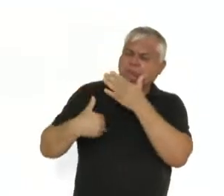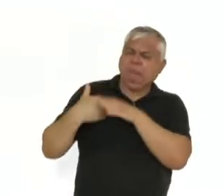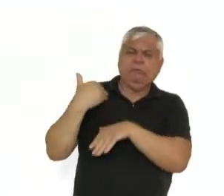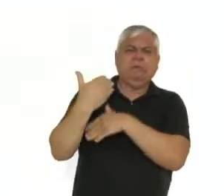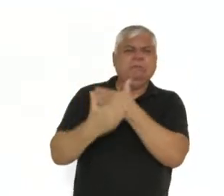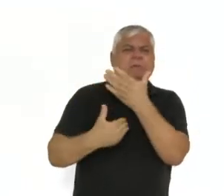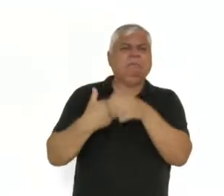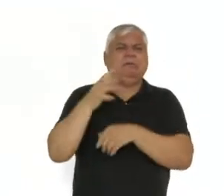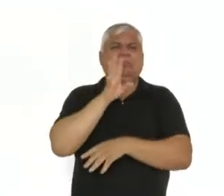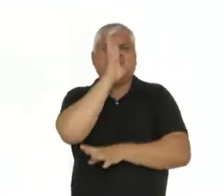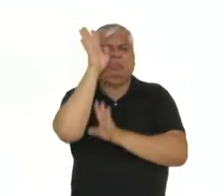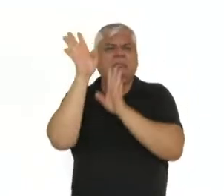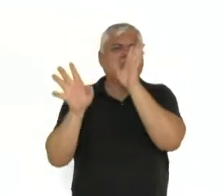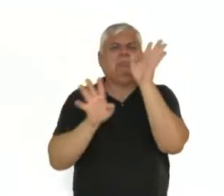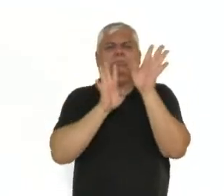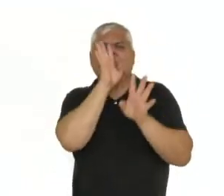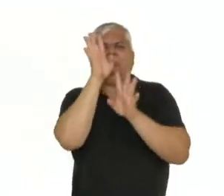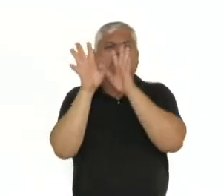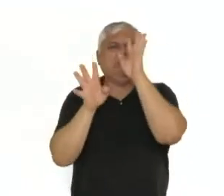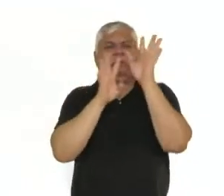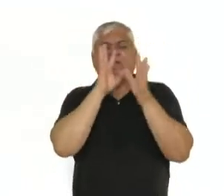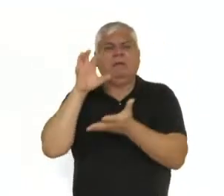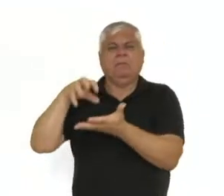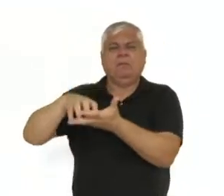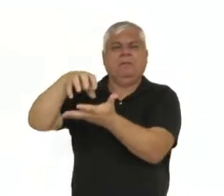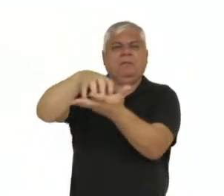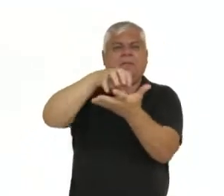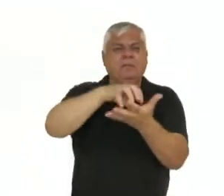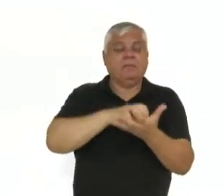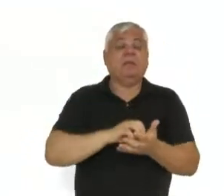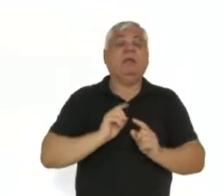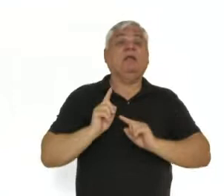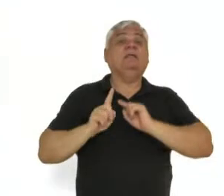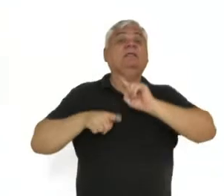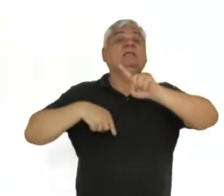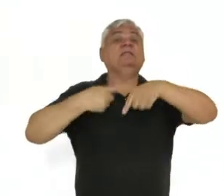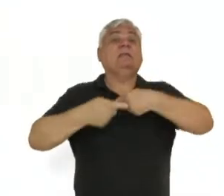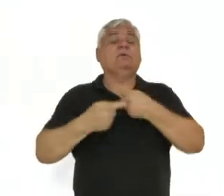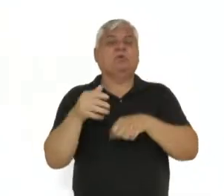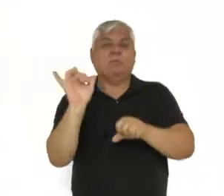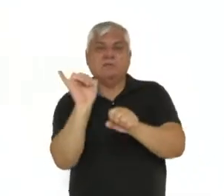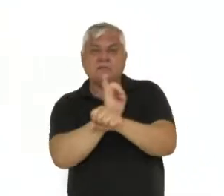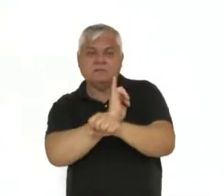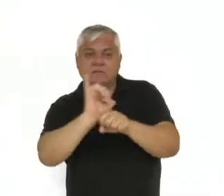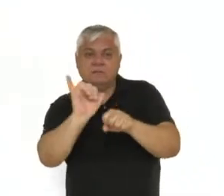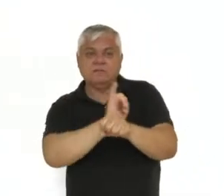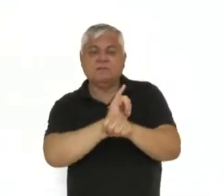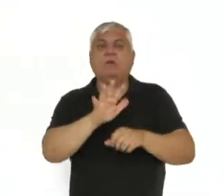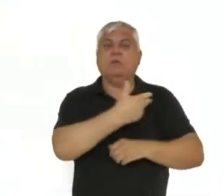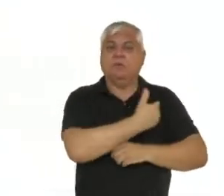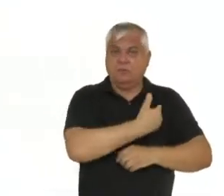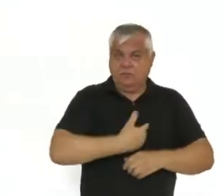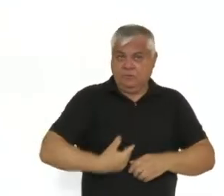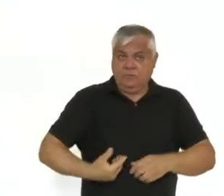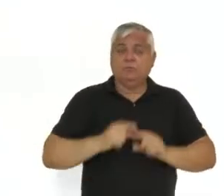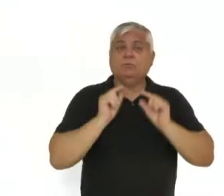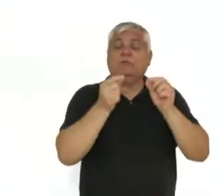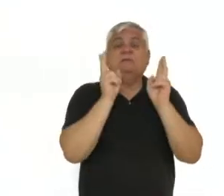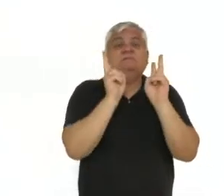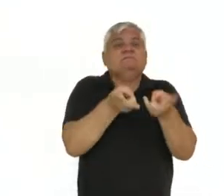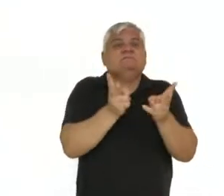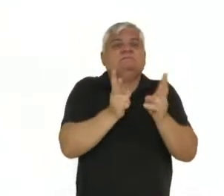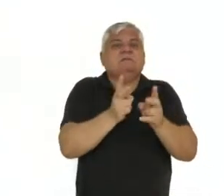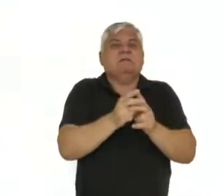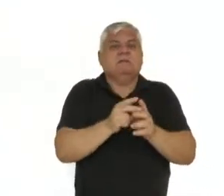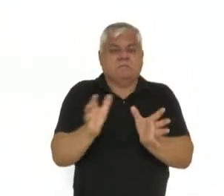bem arbitrária, de acordo com a colonização, e posteriormente através de estratégias governamentais que sempre levaram as pessoas a